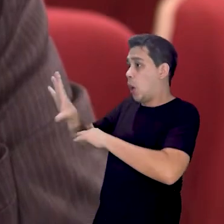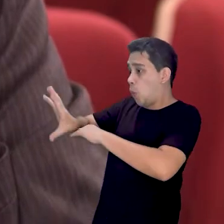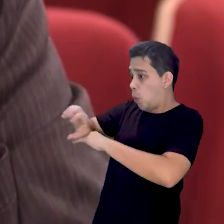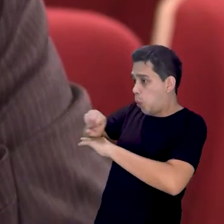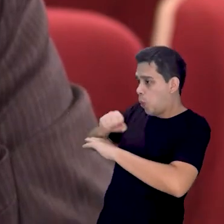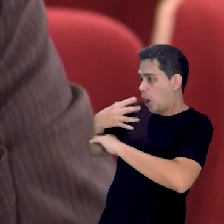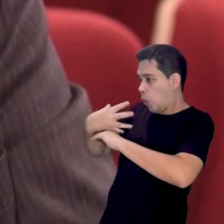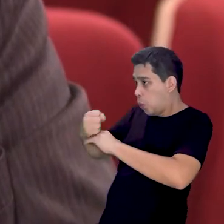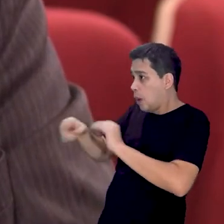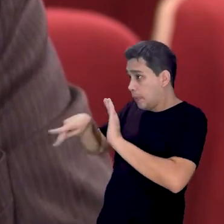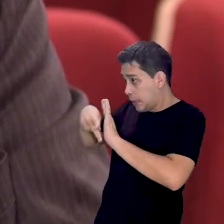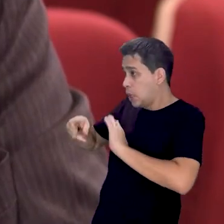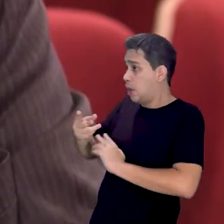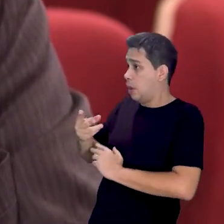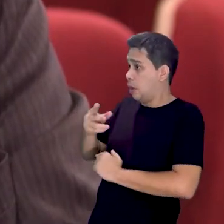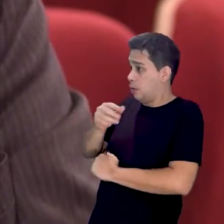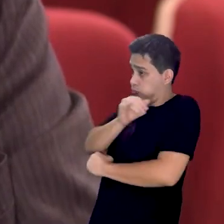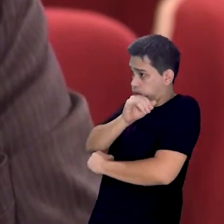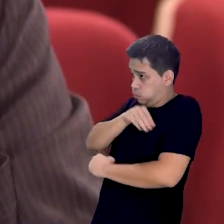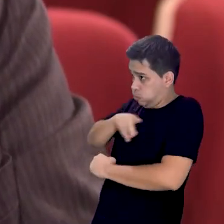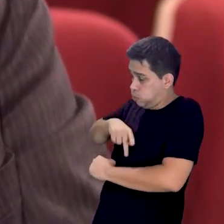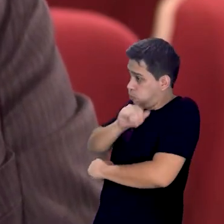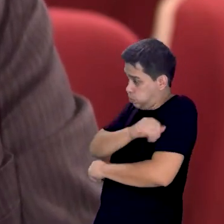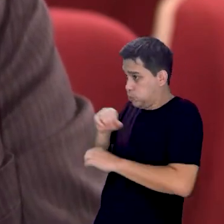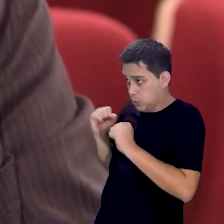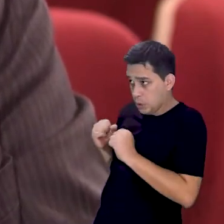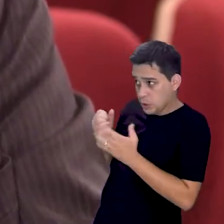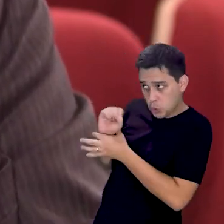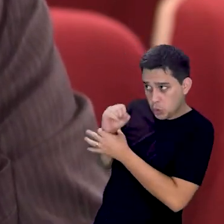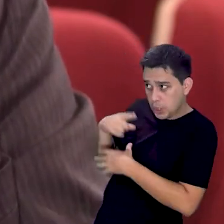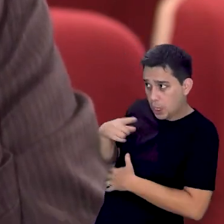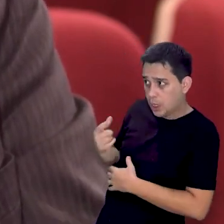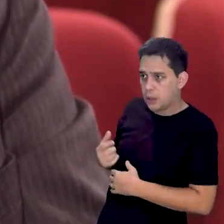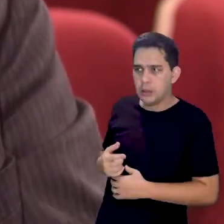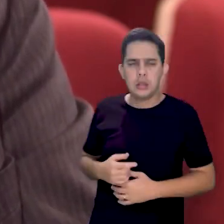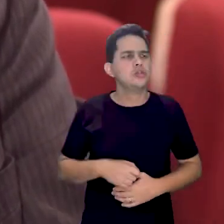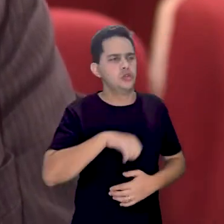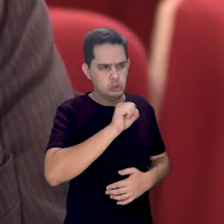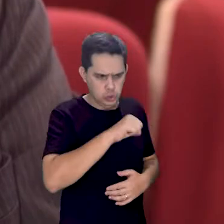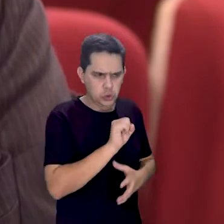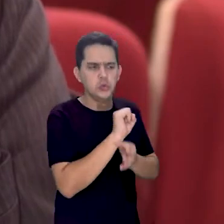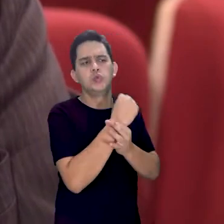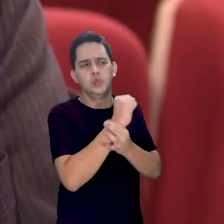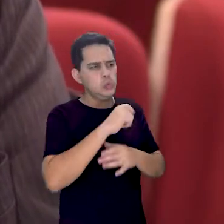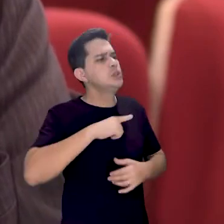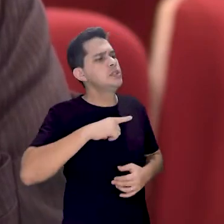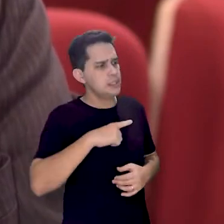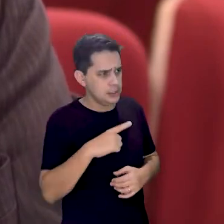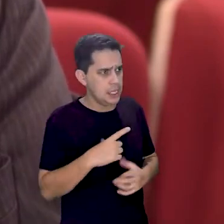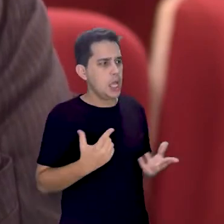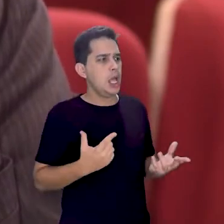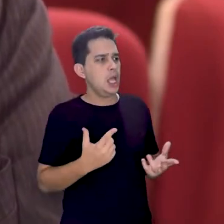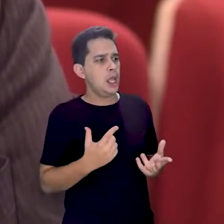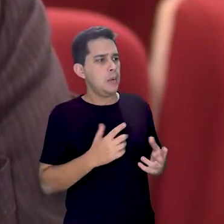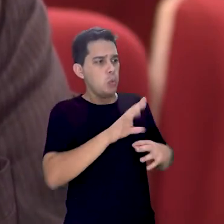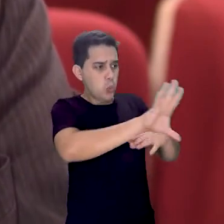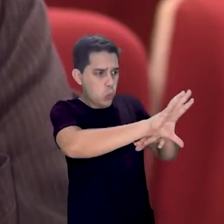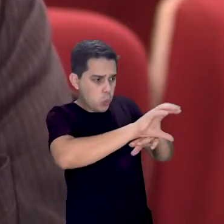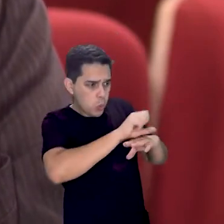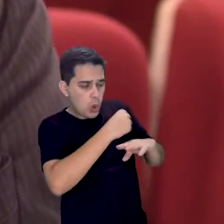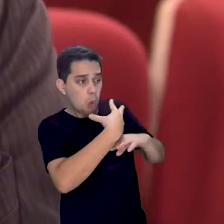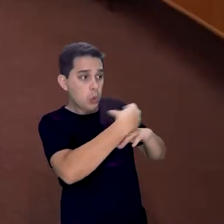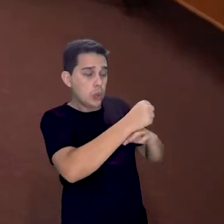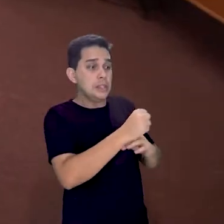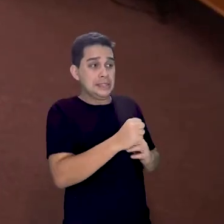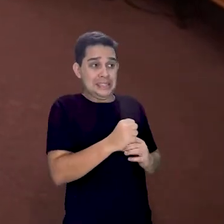ouvidoria, por via de regra, as comunicações são reservadas, ou seja, não são sigilosas entre a ouvidoria